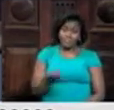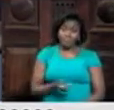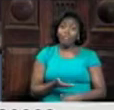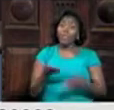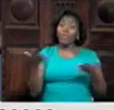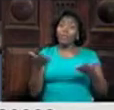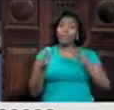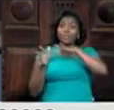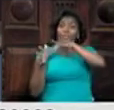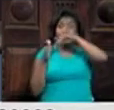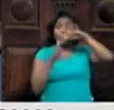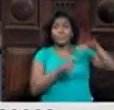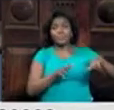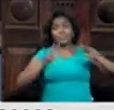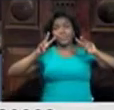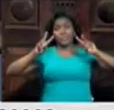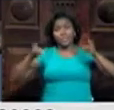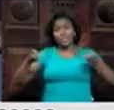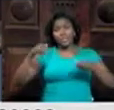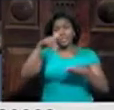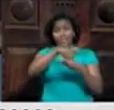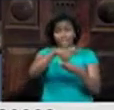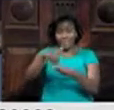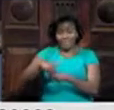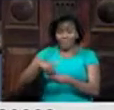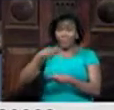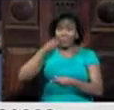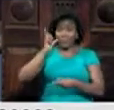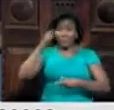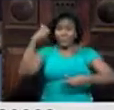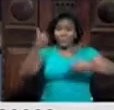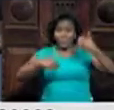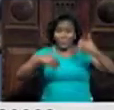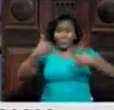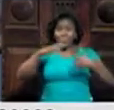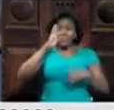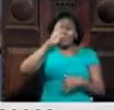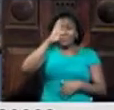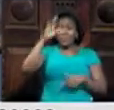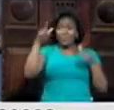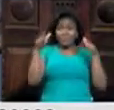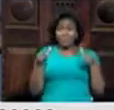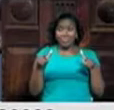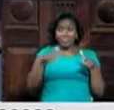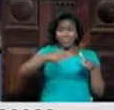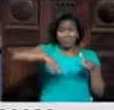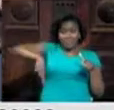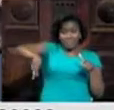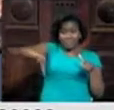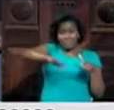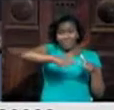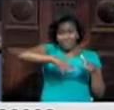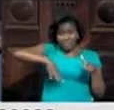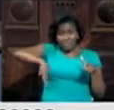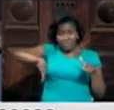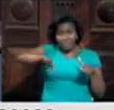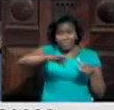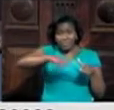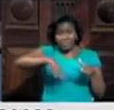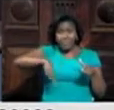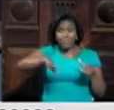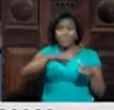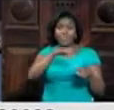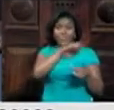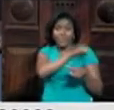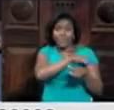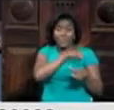eleições, né? Eu ontem fiz aqui um panorama principalmente da nossa região, da minha região que eu venho, Centro-Norte Fluminense,